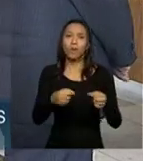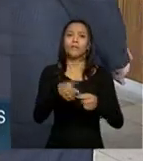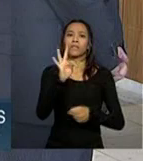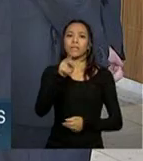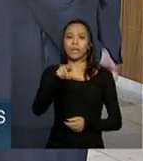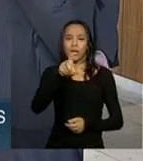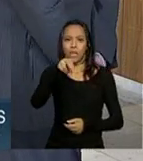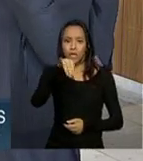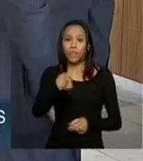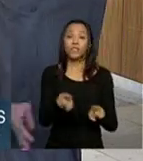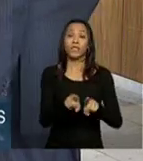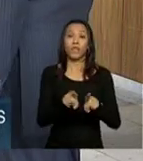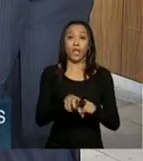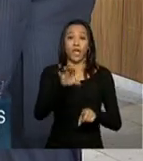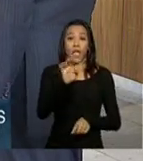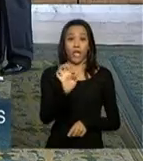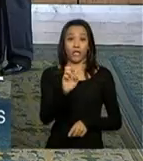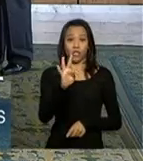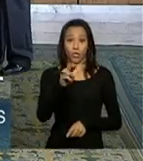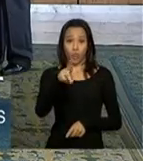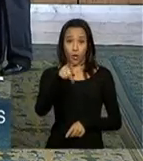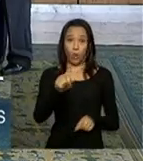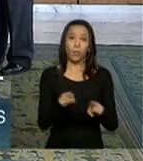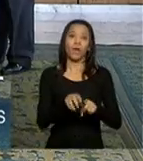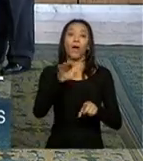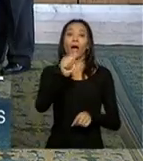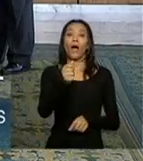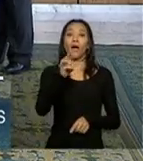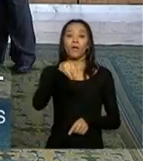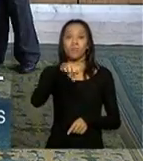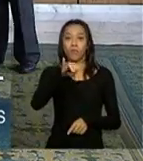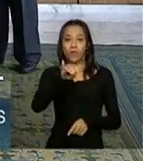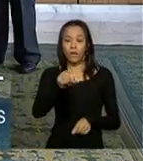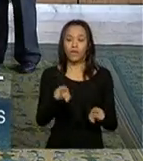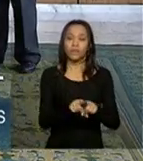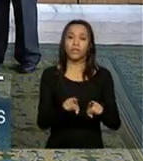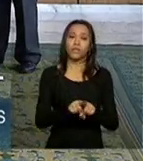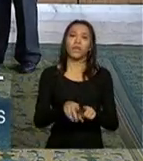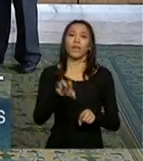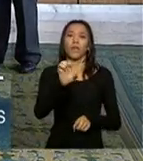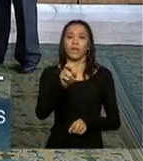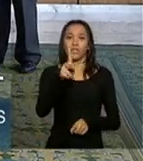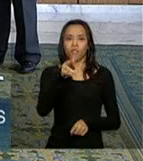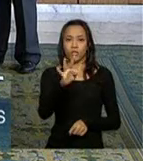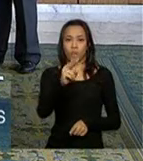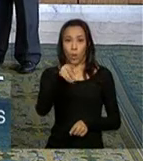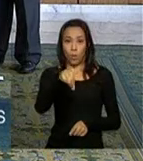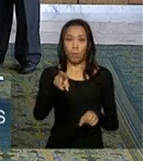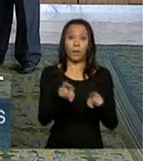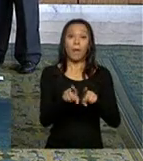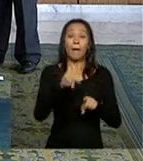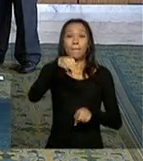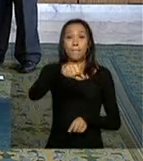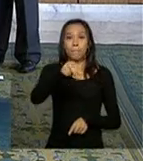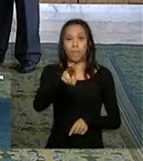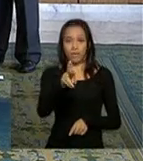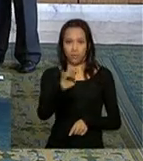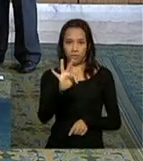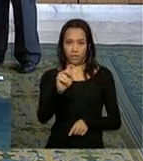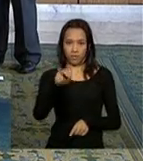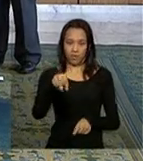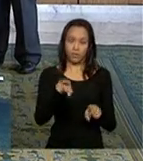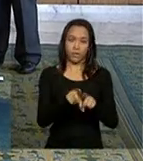Tailândia, Etiópia, Armênia, Bulgária, Chile, Líbia, Colômbia, Mauritânia,